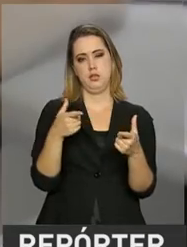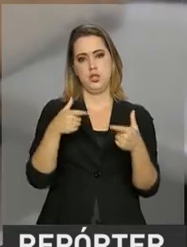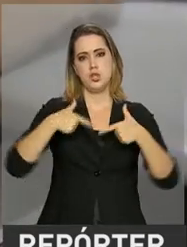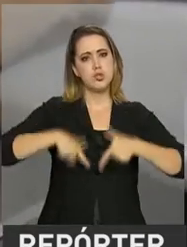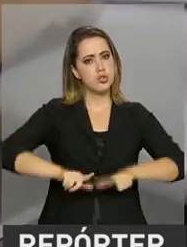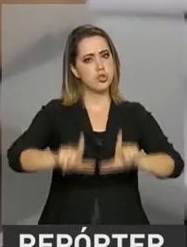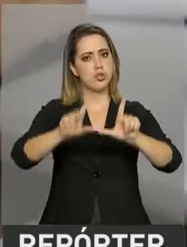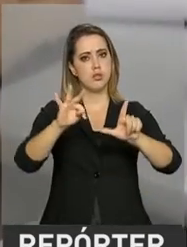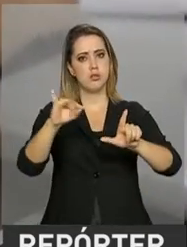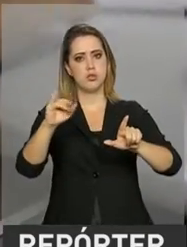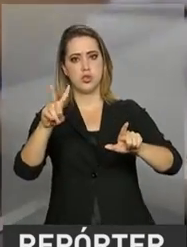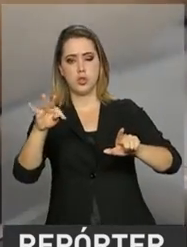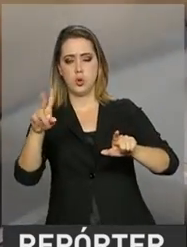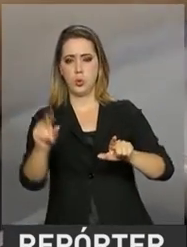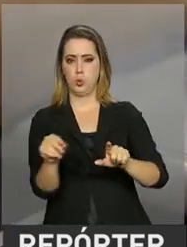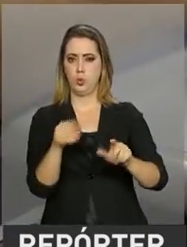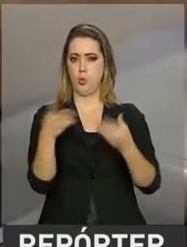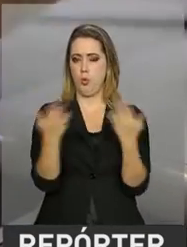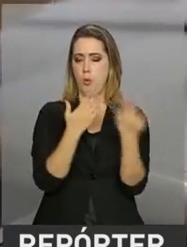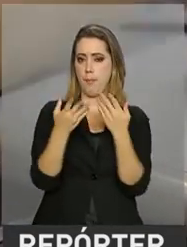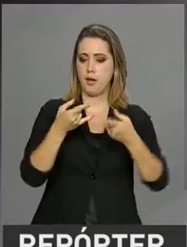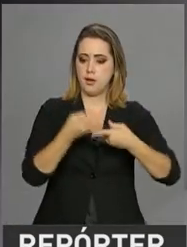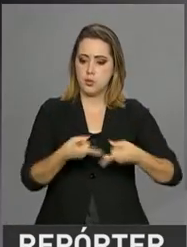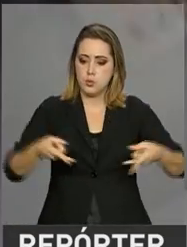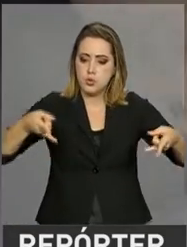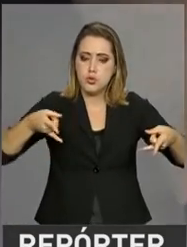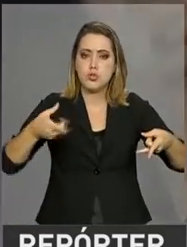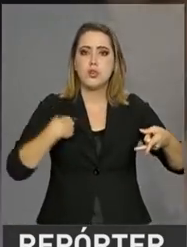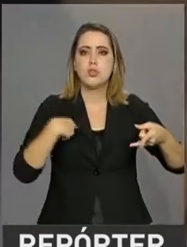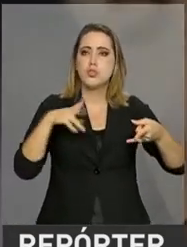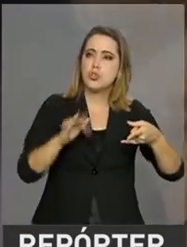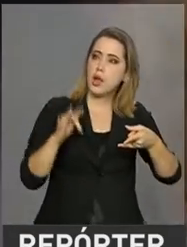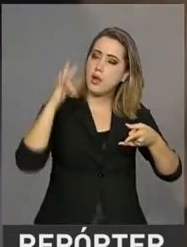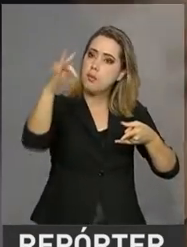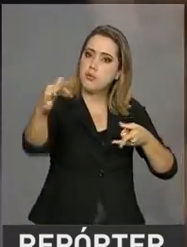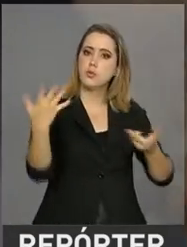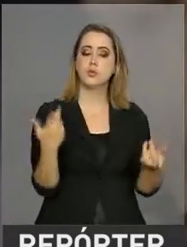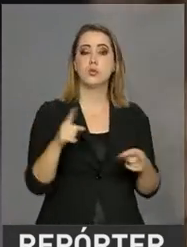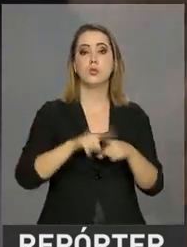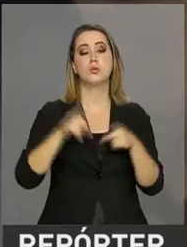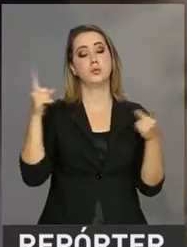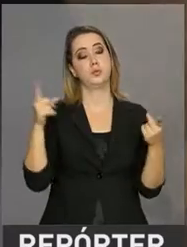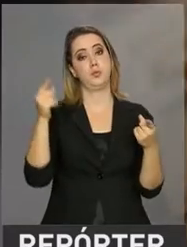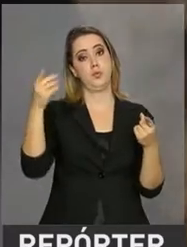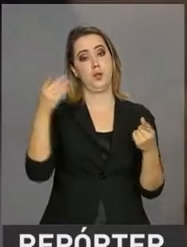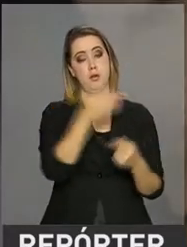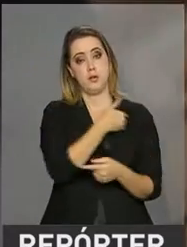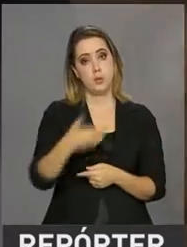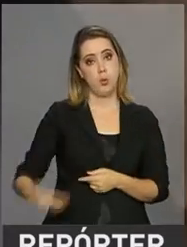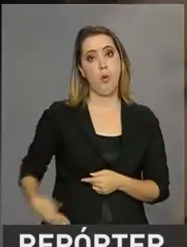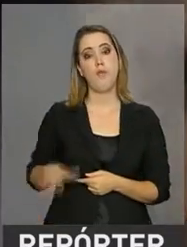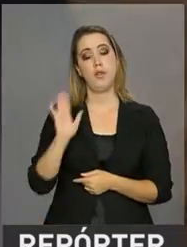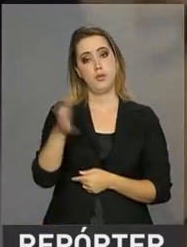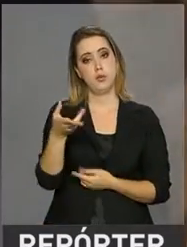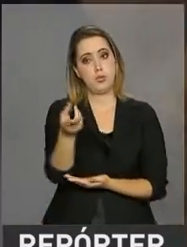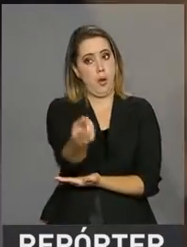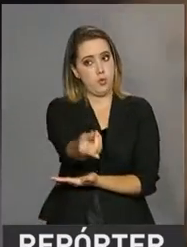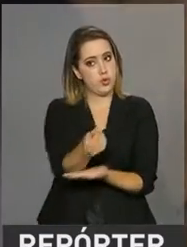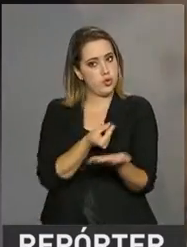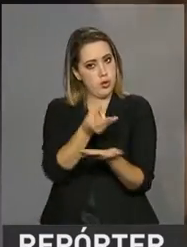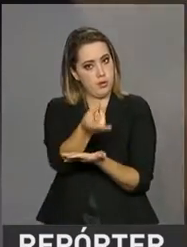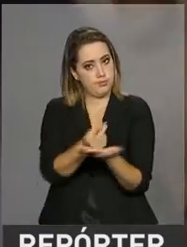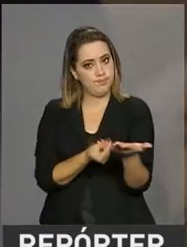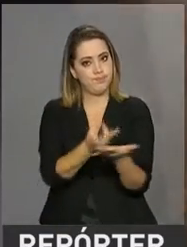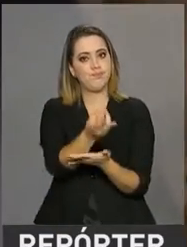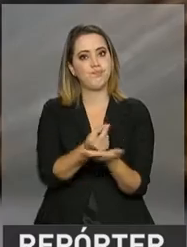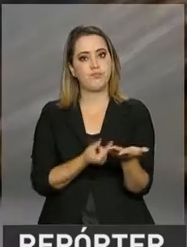ou seja o desconto ocorre no futuro mas o governo leva a mercadoria na hora com uma injeção imediata de